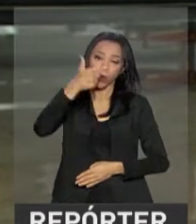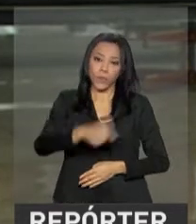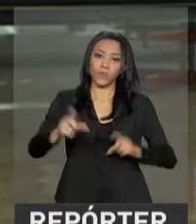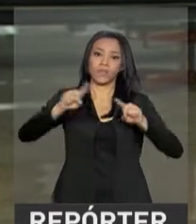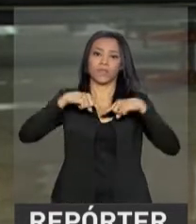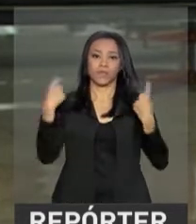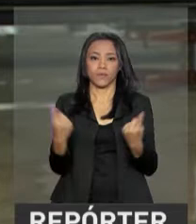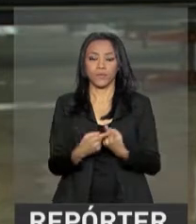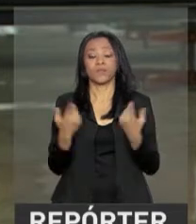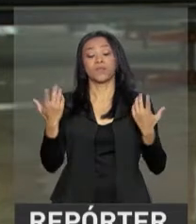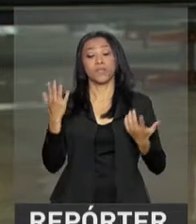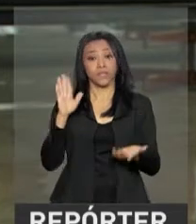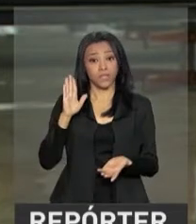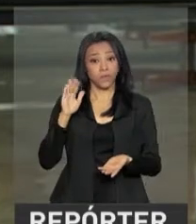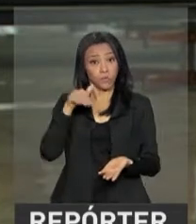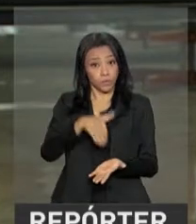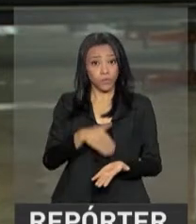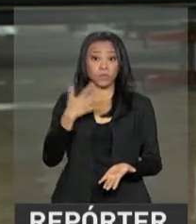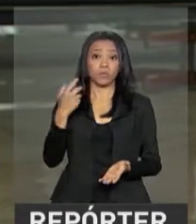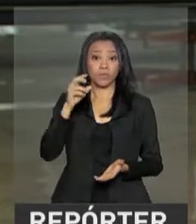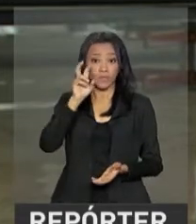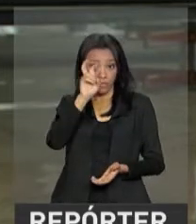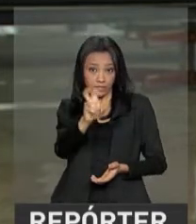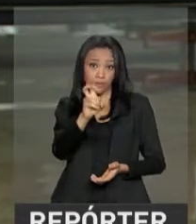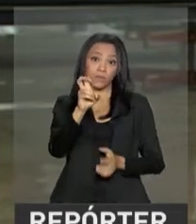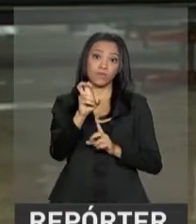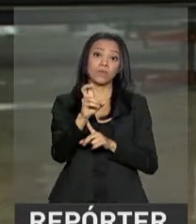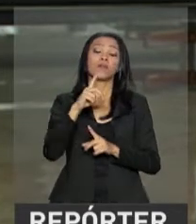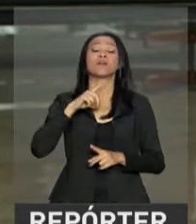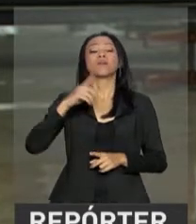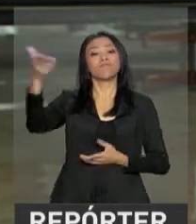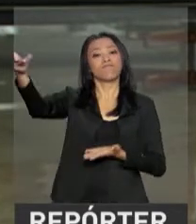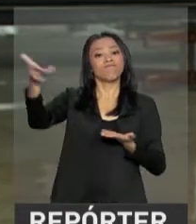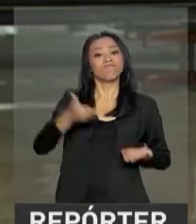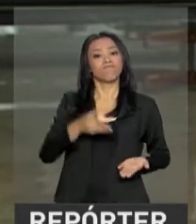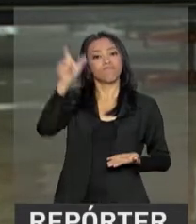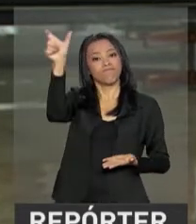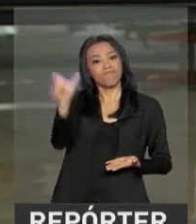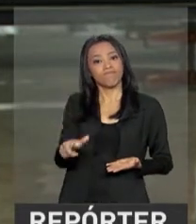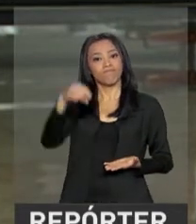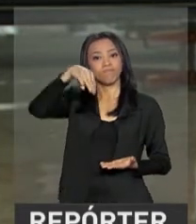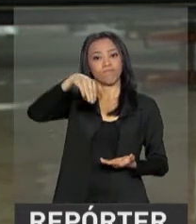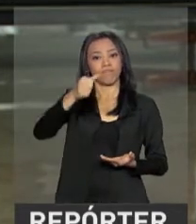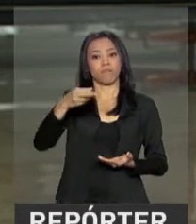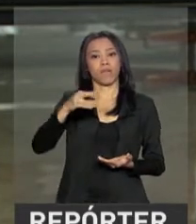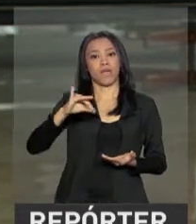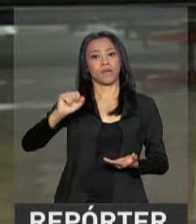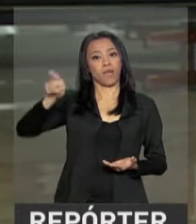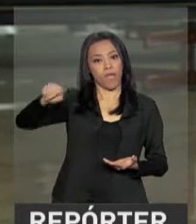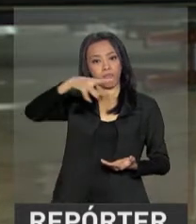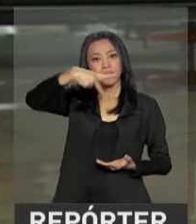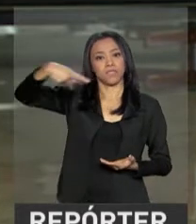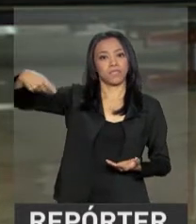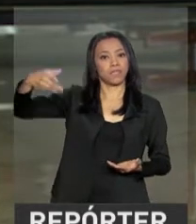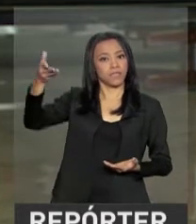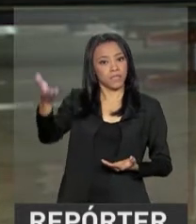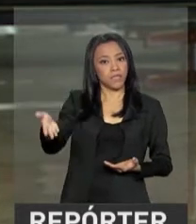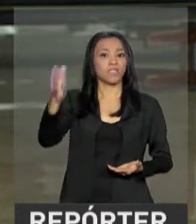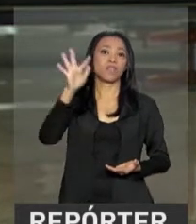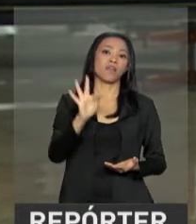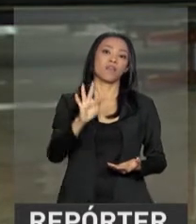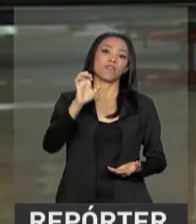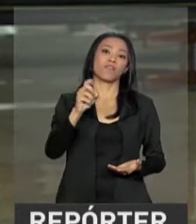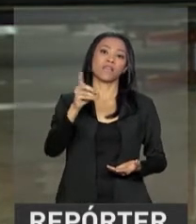Jardim. E, por fim, às 5, Temer recebe Mário Limberger, presidente da Federação Nacional dos